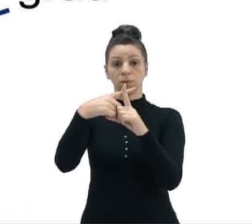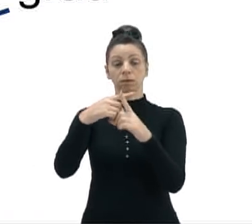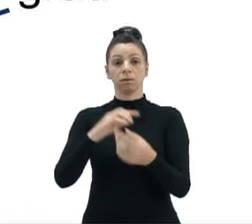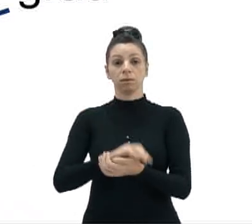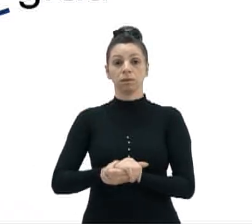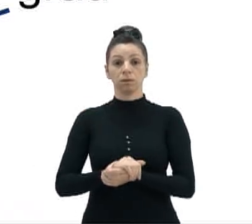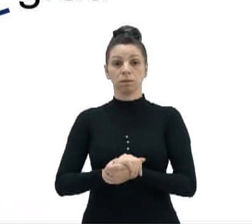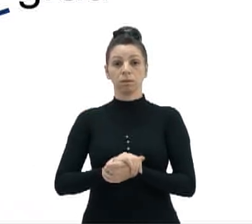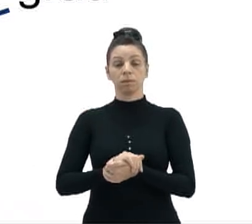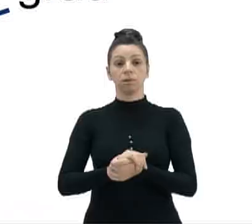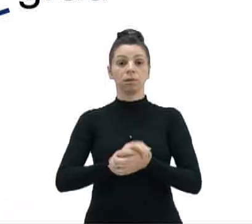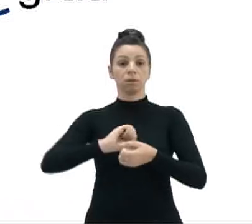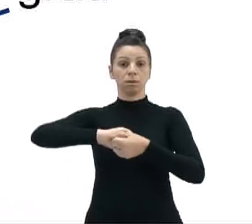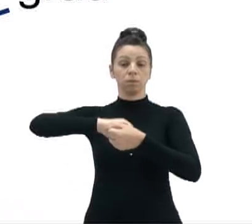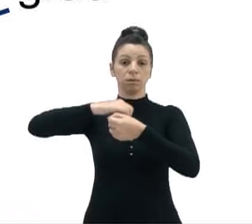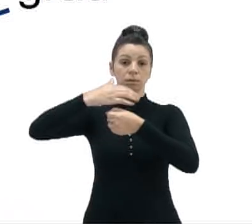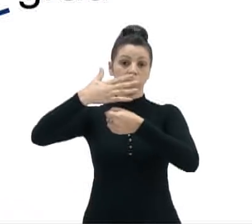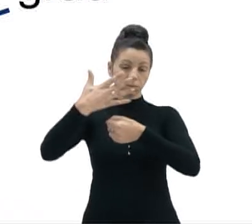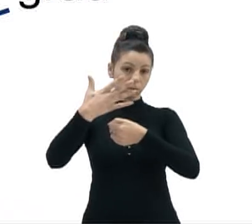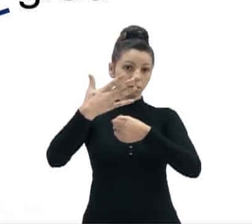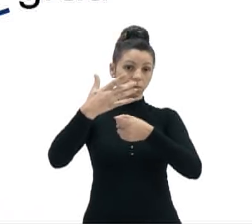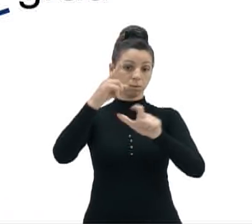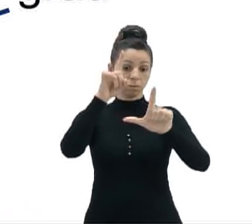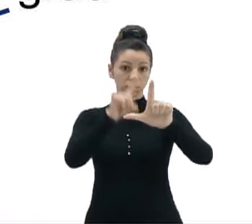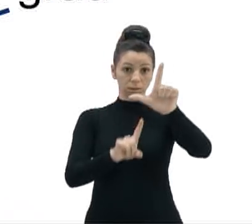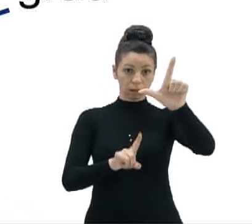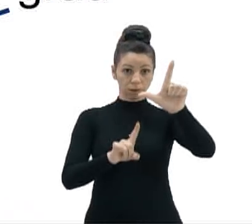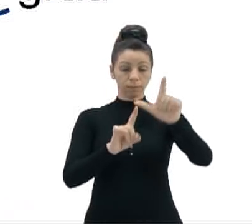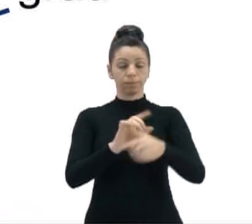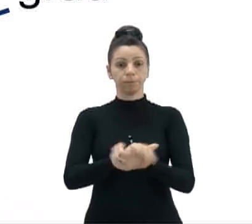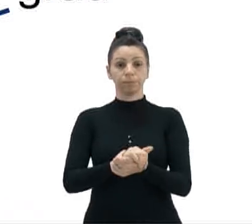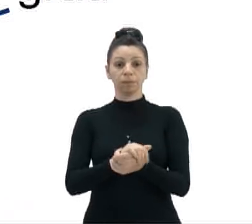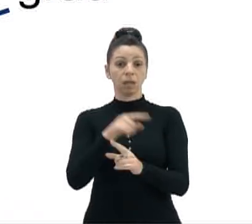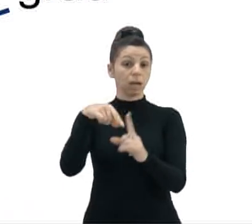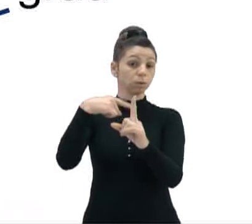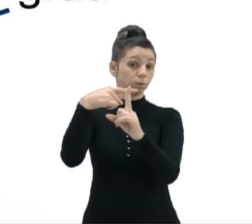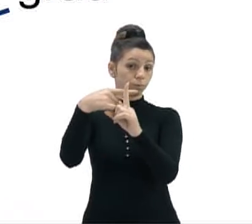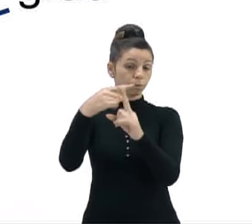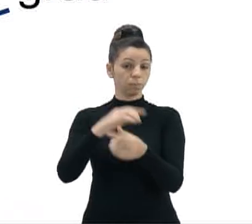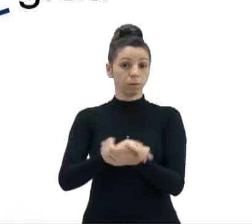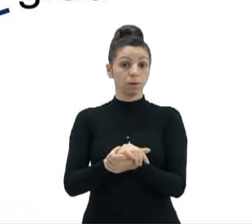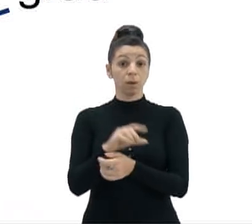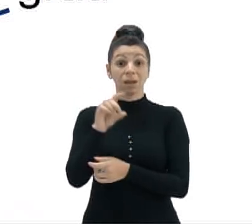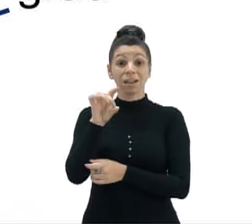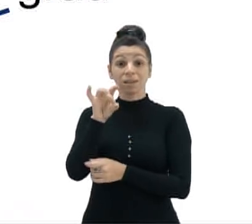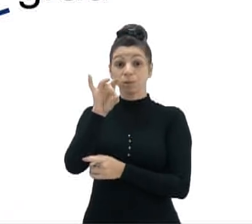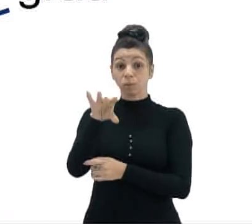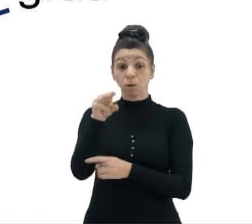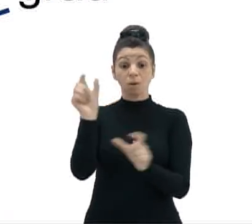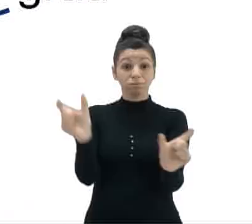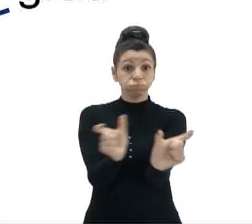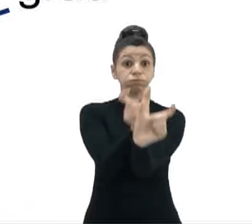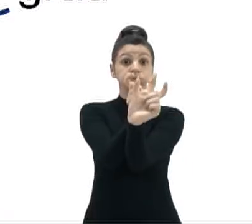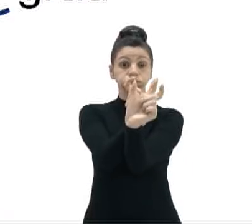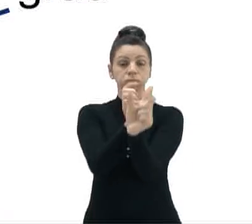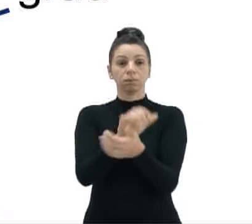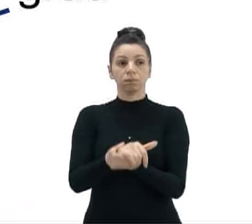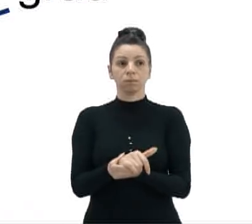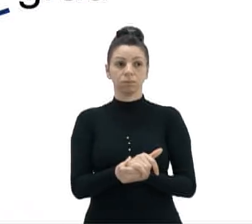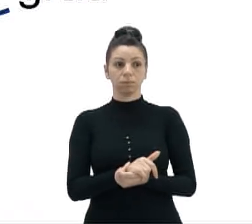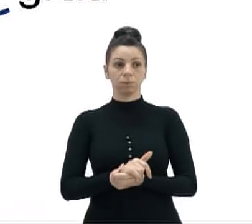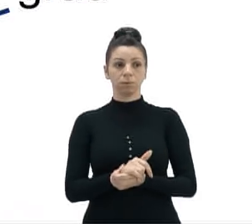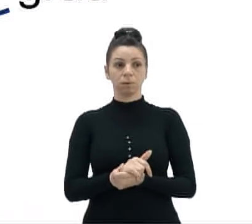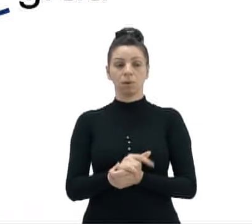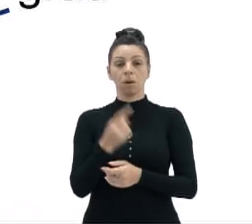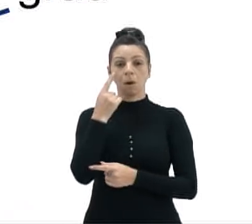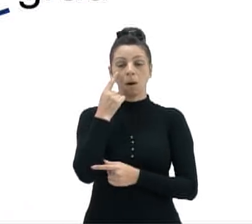da parte literal. Prestem bem atenção, mas isso é para o monômio. Então, um exemplo aqui, 1/2 de